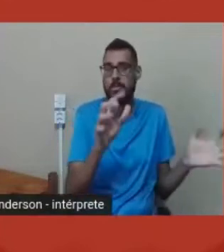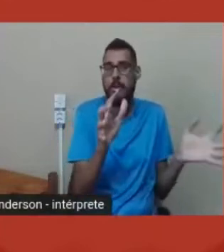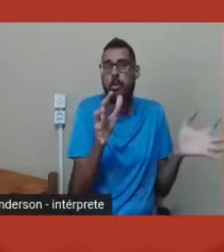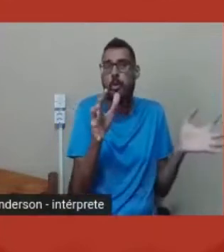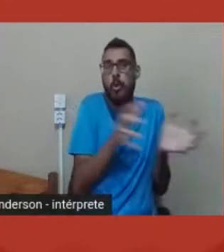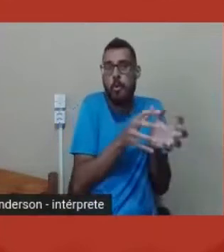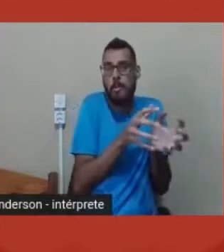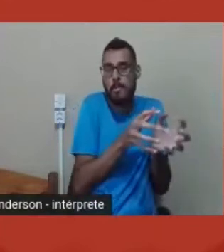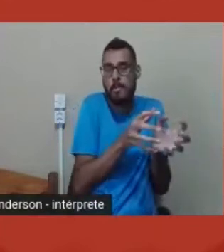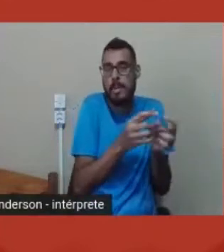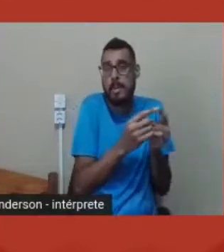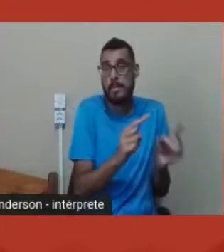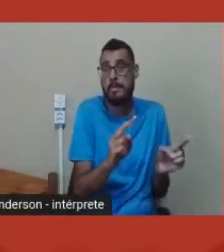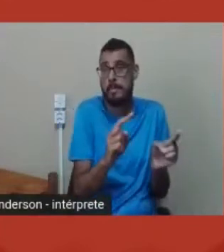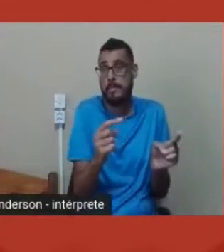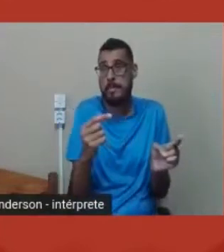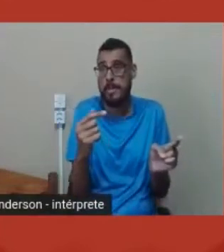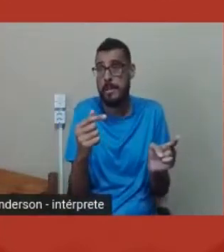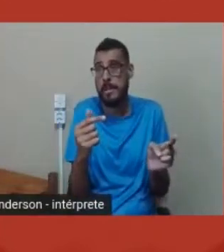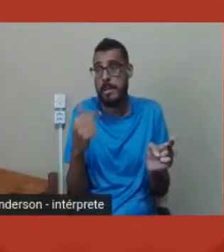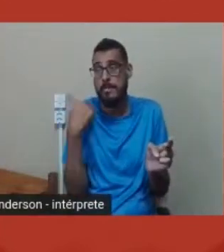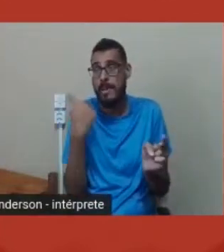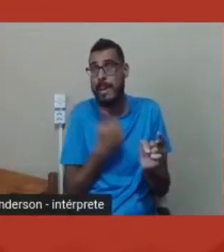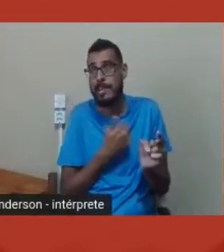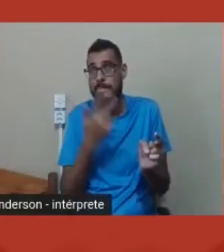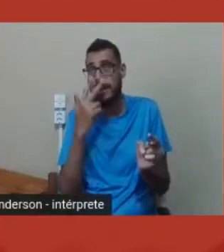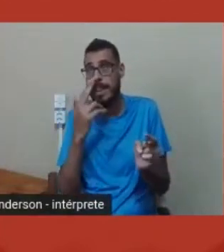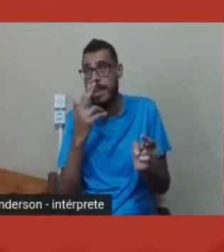está baseando uma mentira em cima de outra mentira, né?